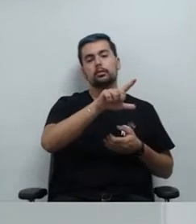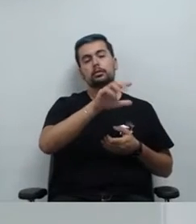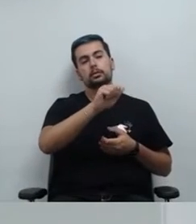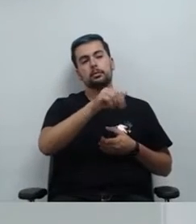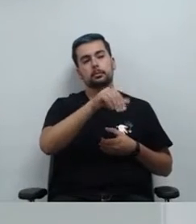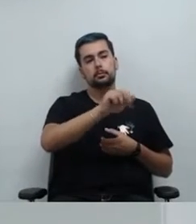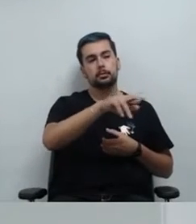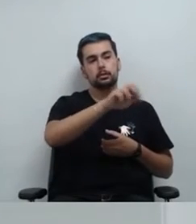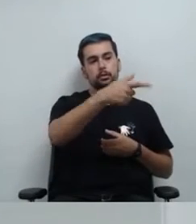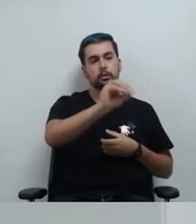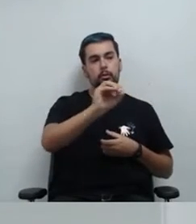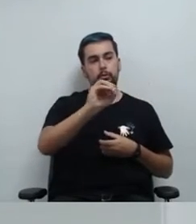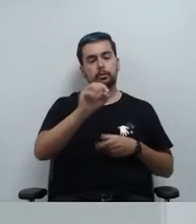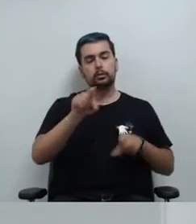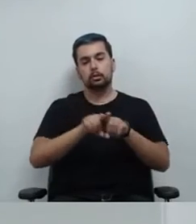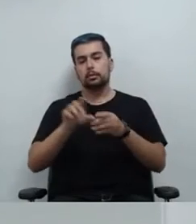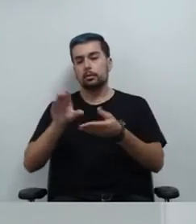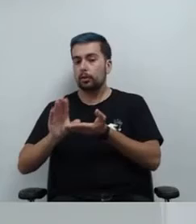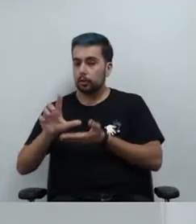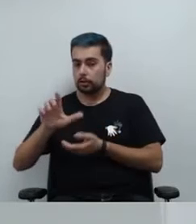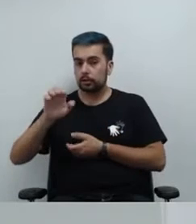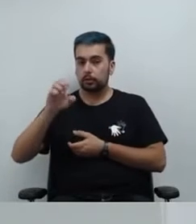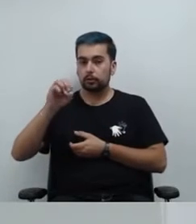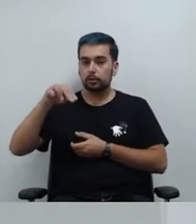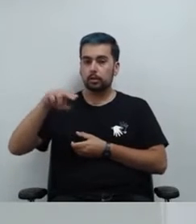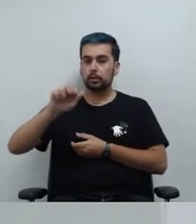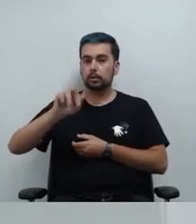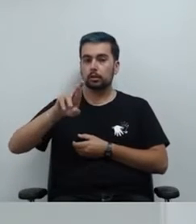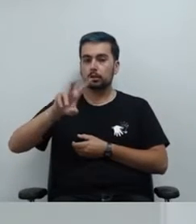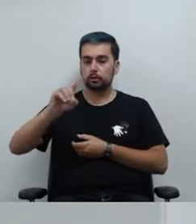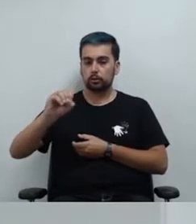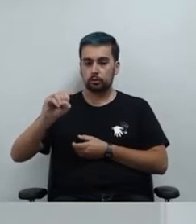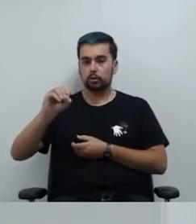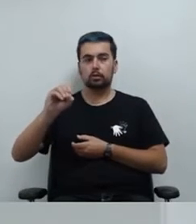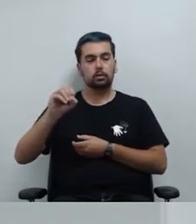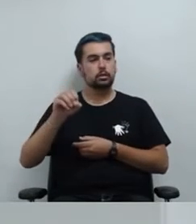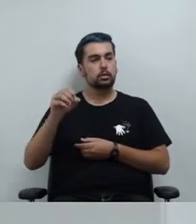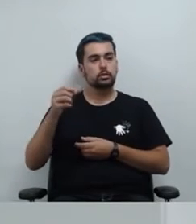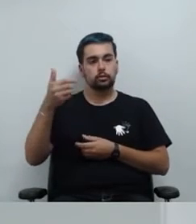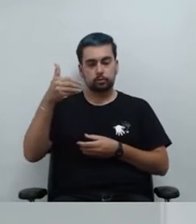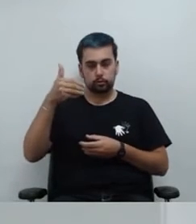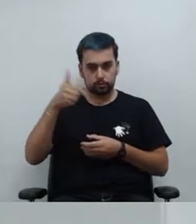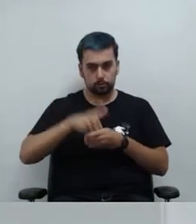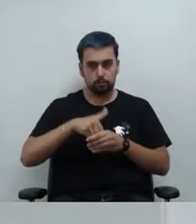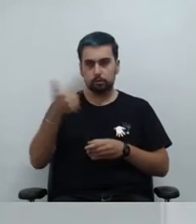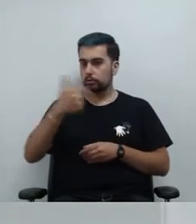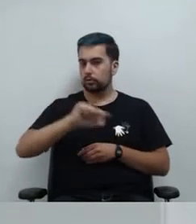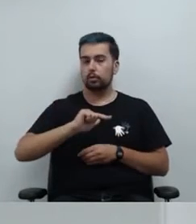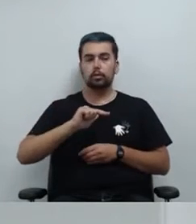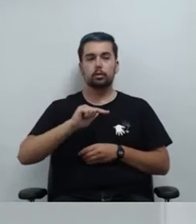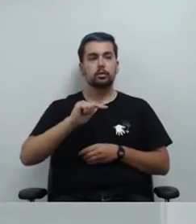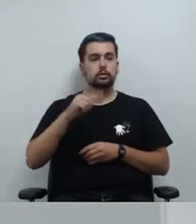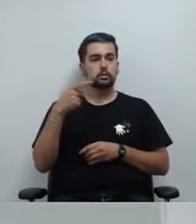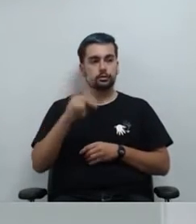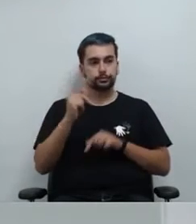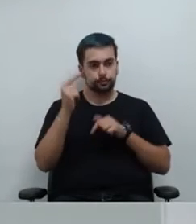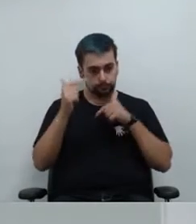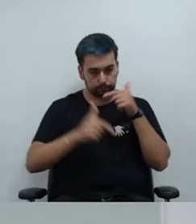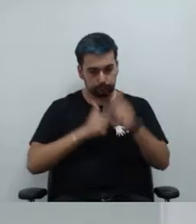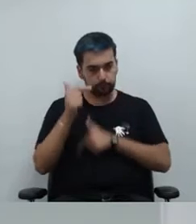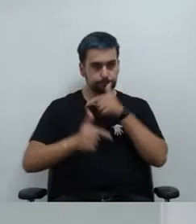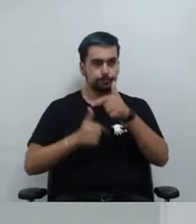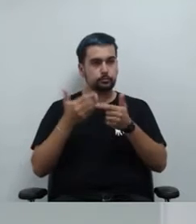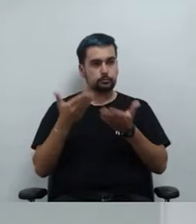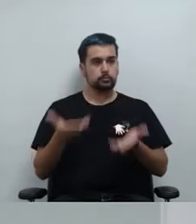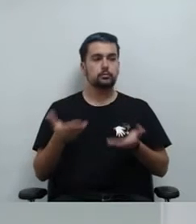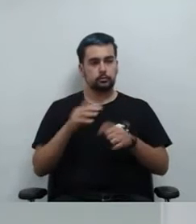também do conselheiro Leonardo pela reeleição, com certeza um reconhecimento do trabalho que os